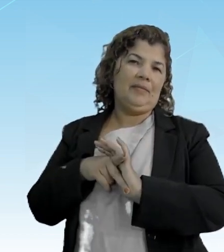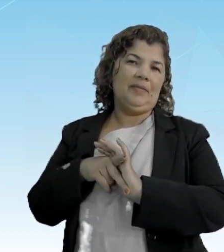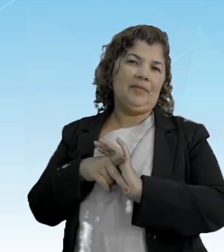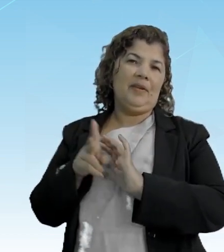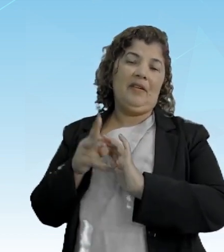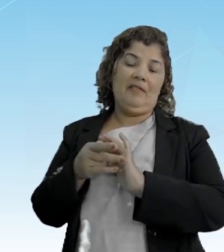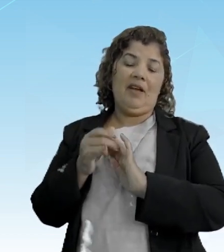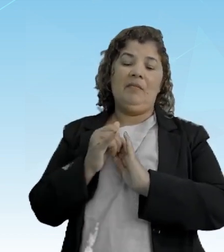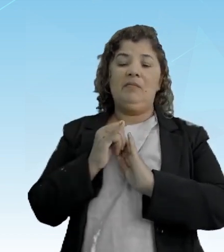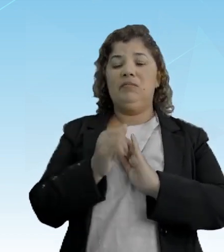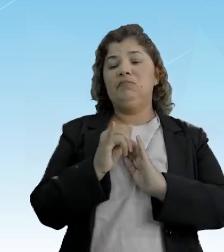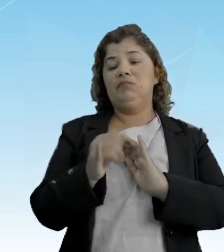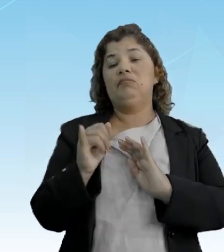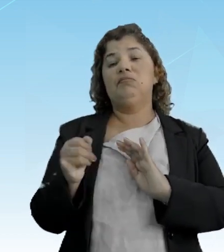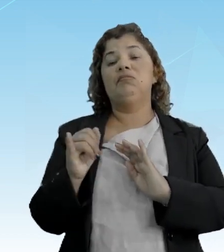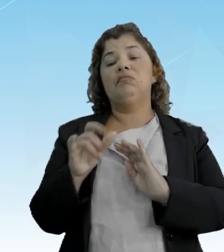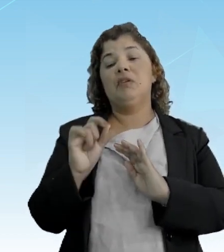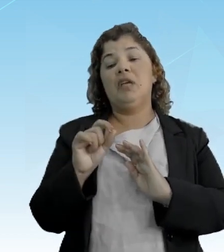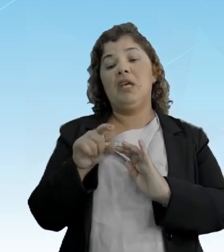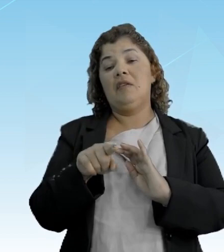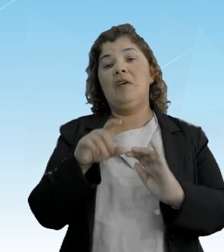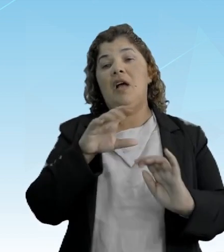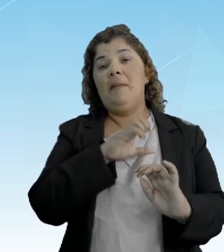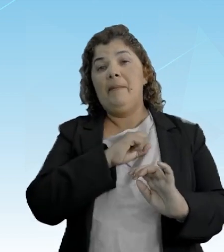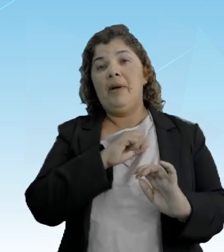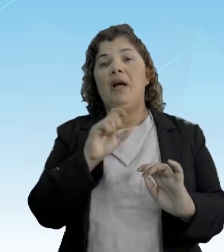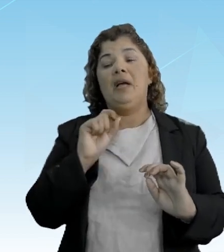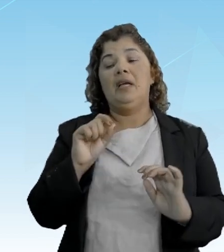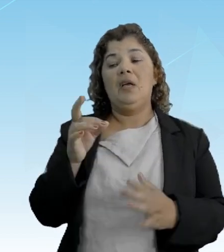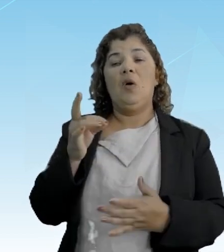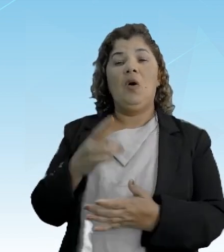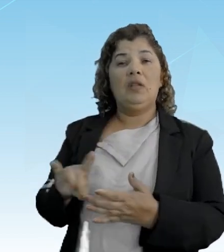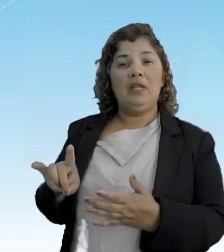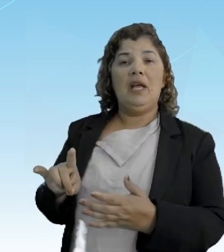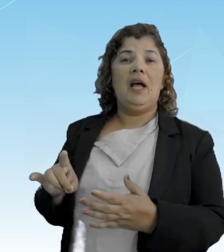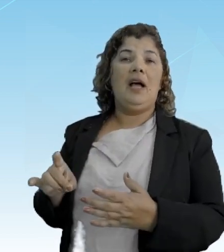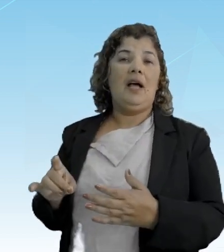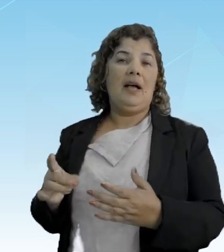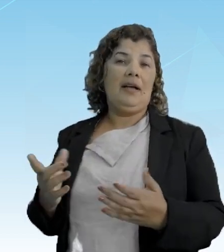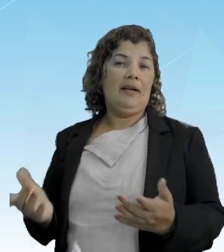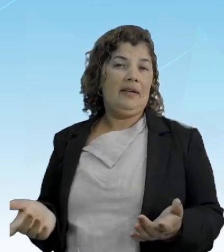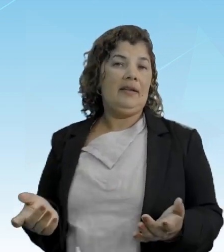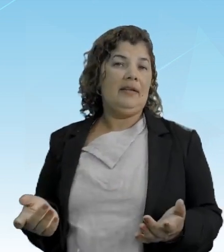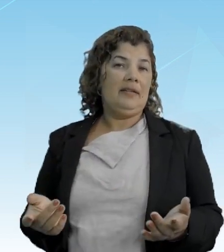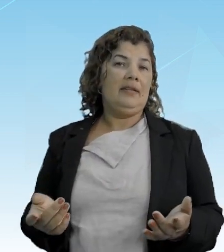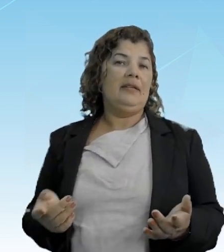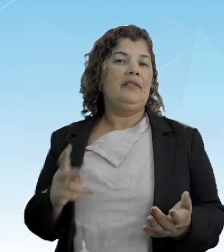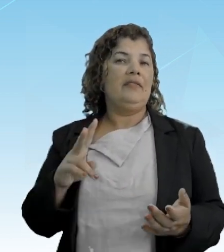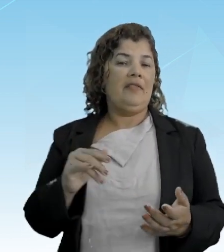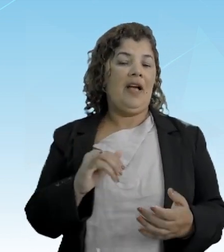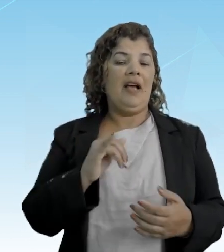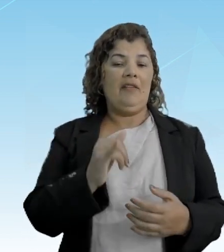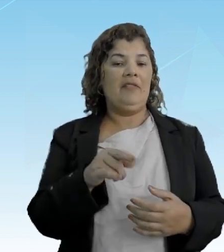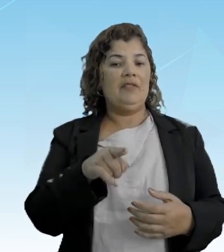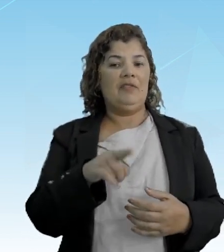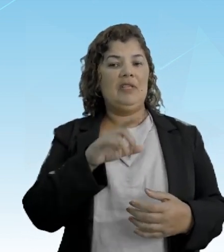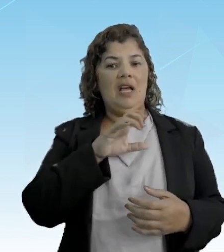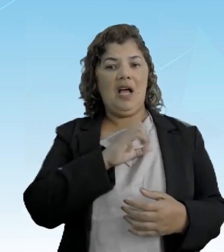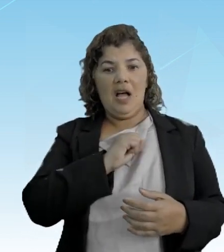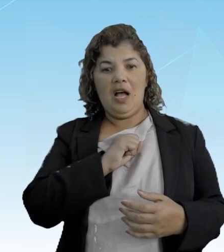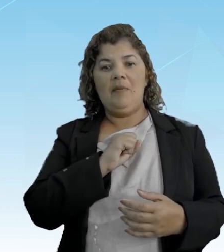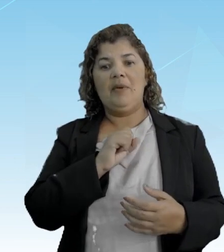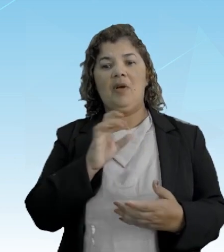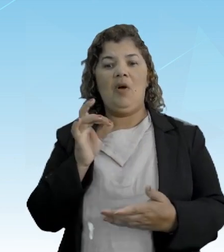dizer para você quem você deve amar, quem você deve odiar. E, geralmente, eles vão dizer que você ame e que